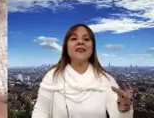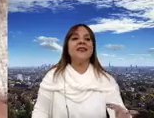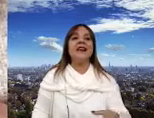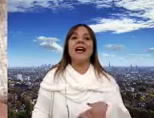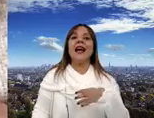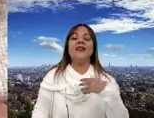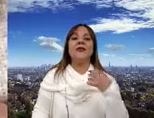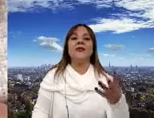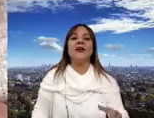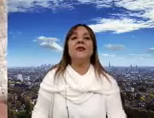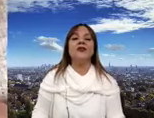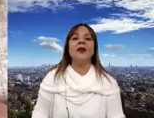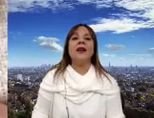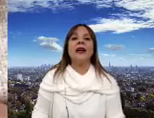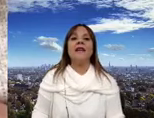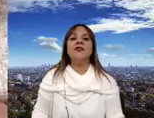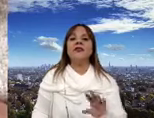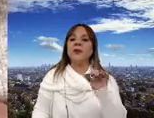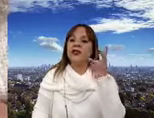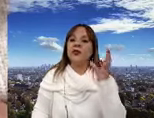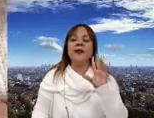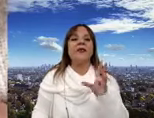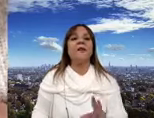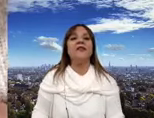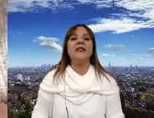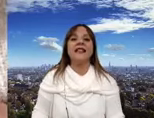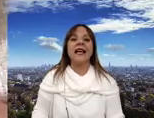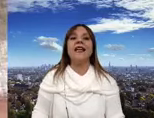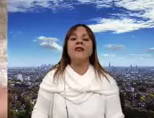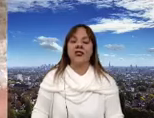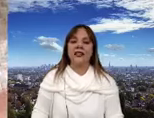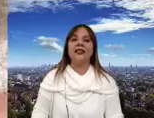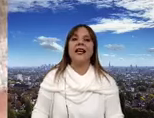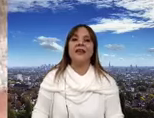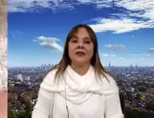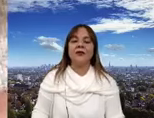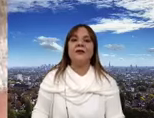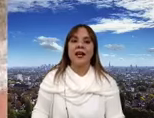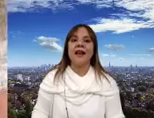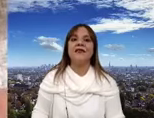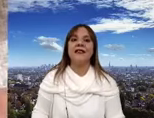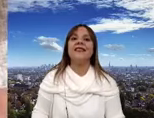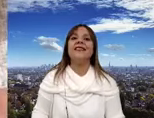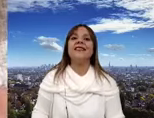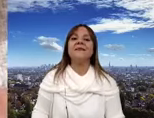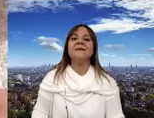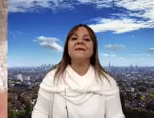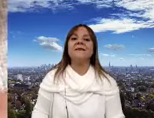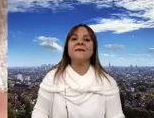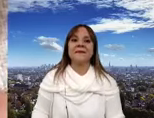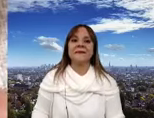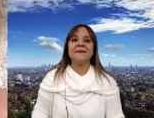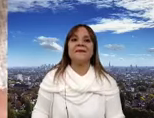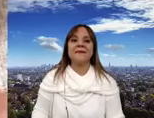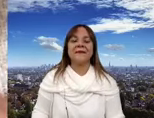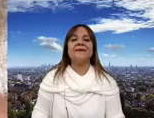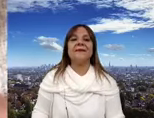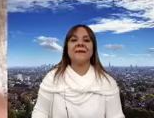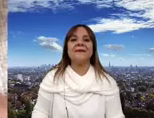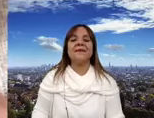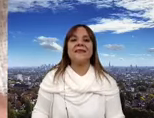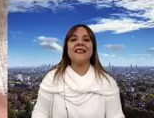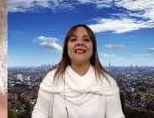artesanato, o feltro, transformou de alguma forma a vida dela, a rotina dela? Você observa? Ah, transformou e